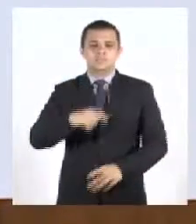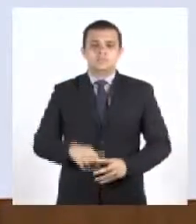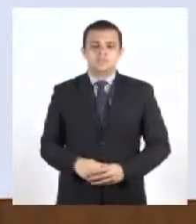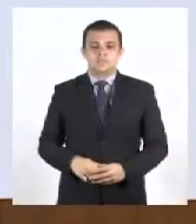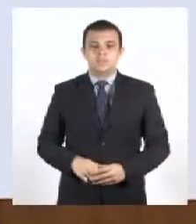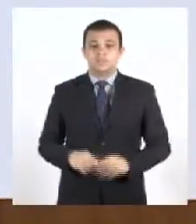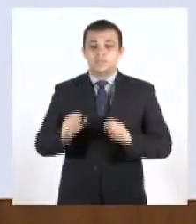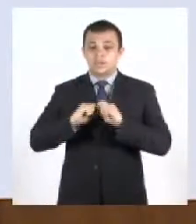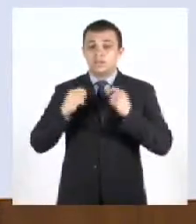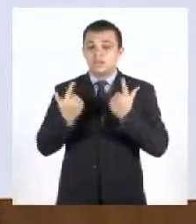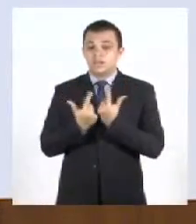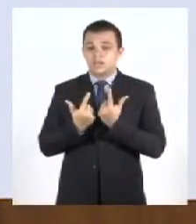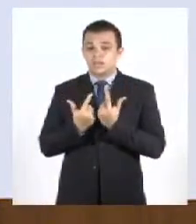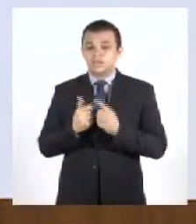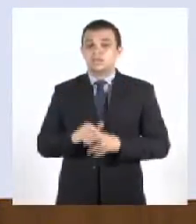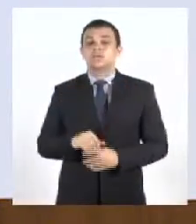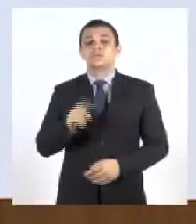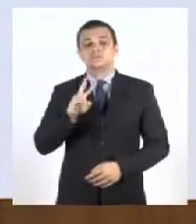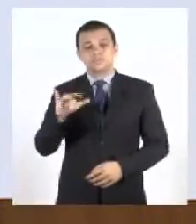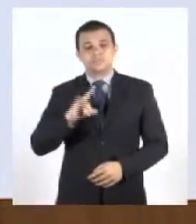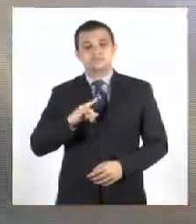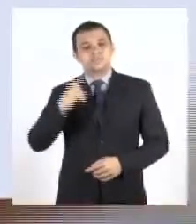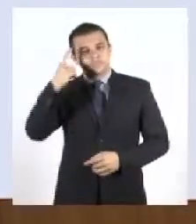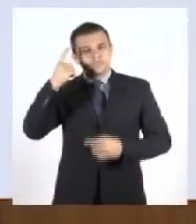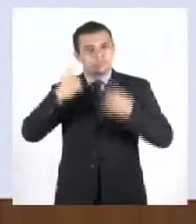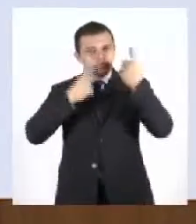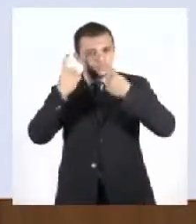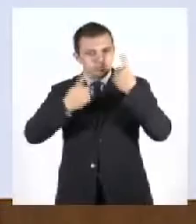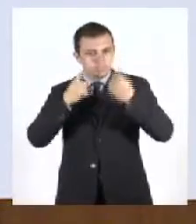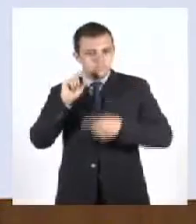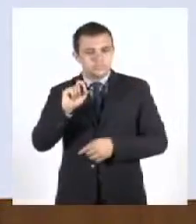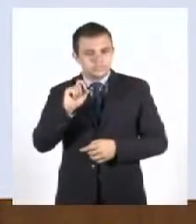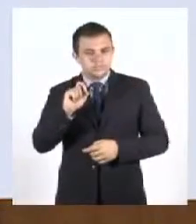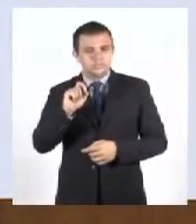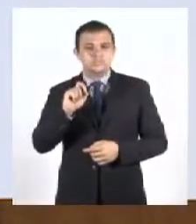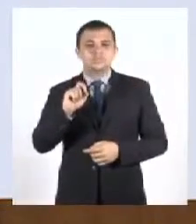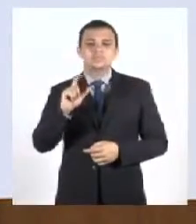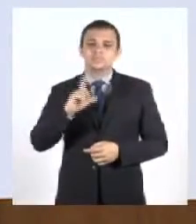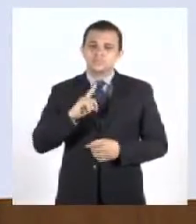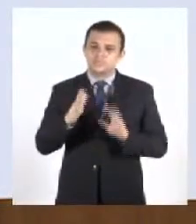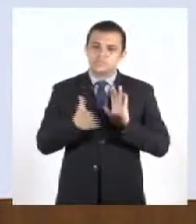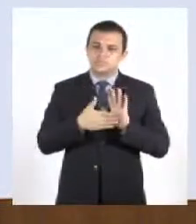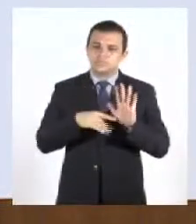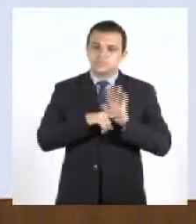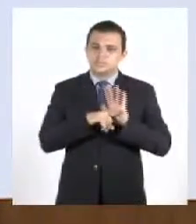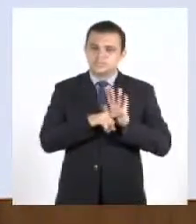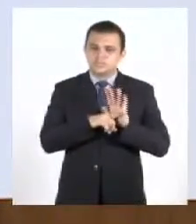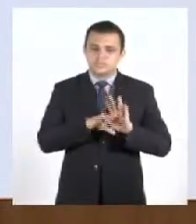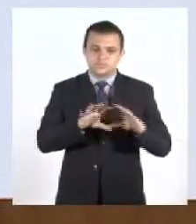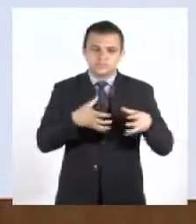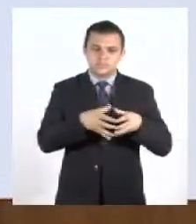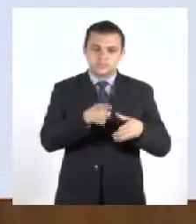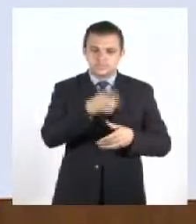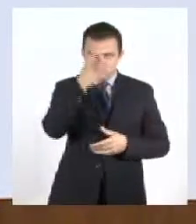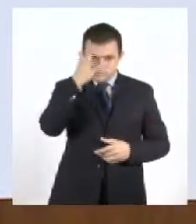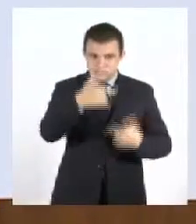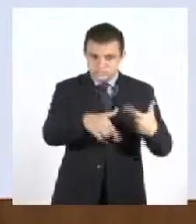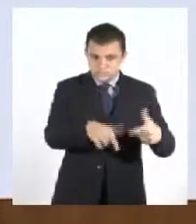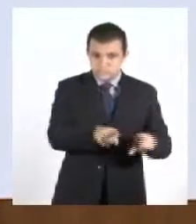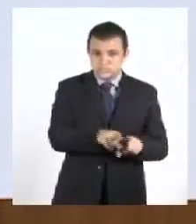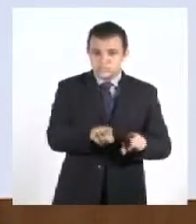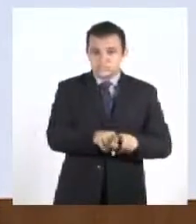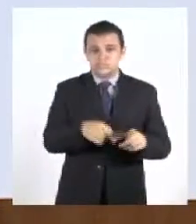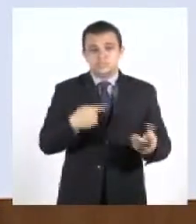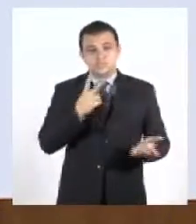Assembleia Legislativa terá o cuidado de matéria pertinente à organização de servidores incursionando em domínio